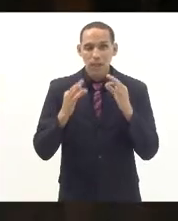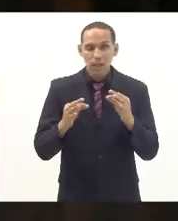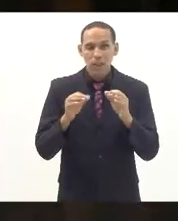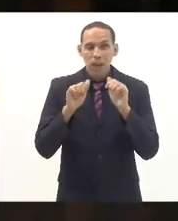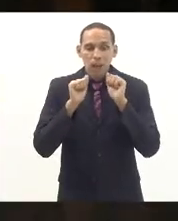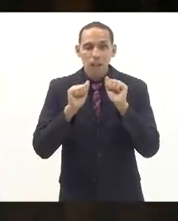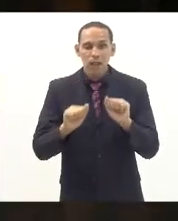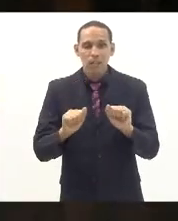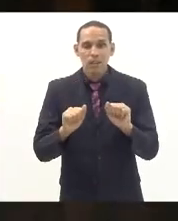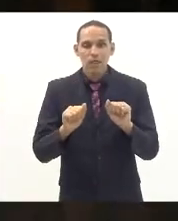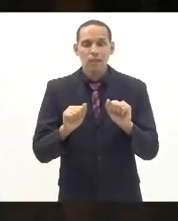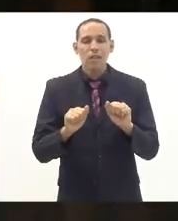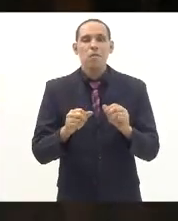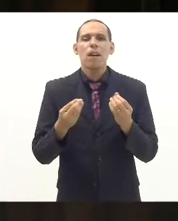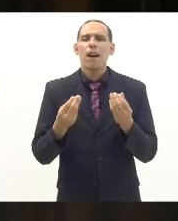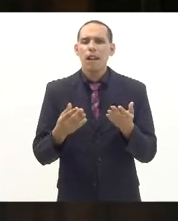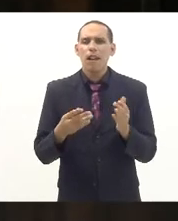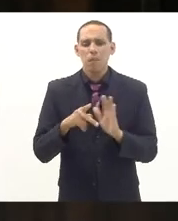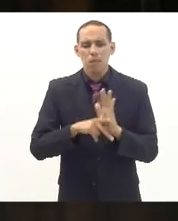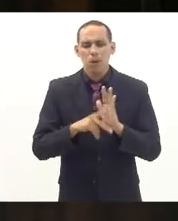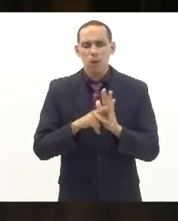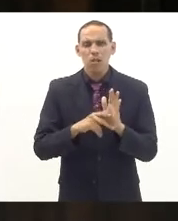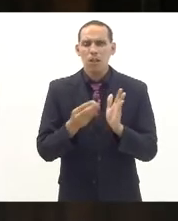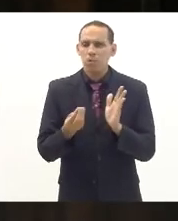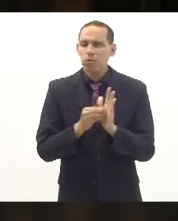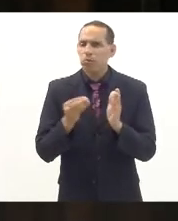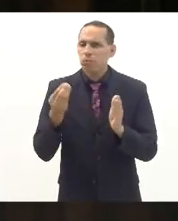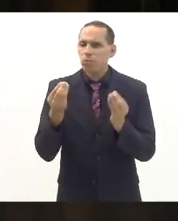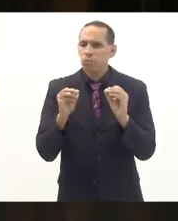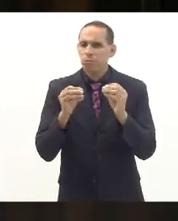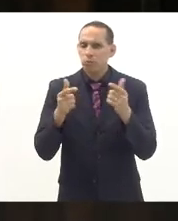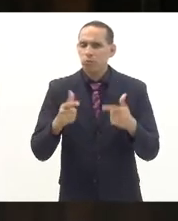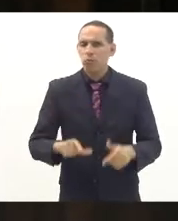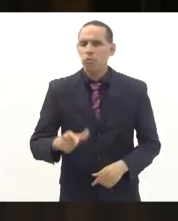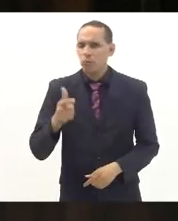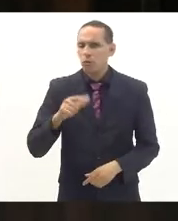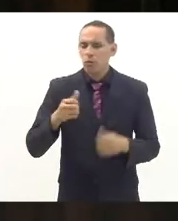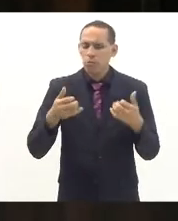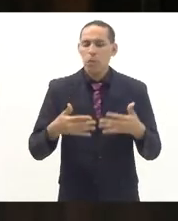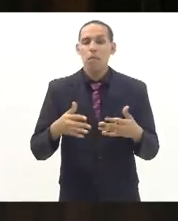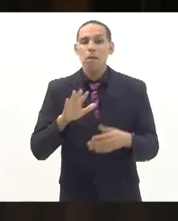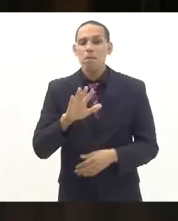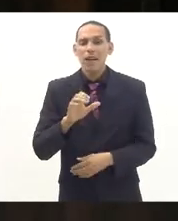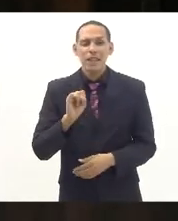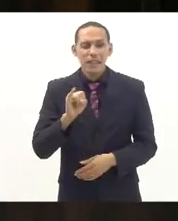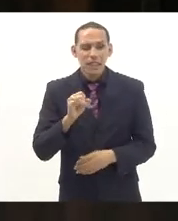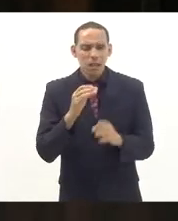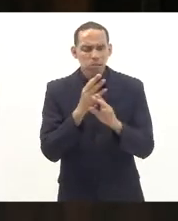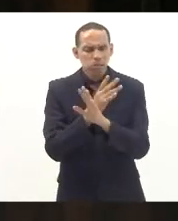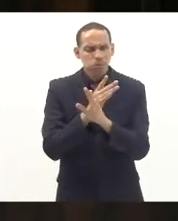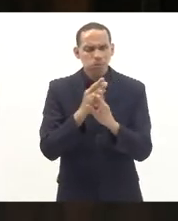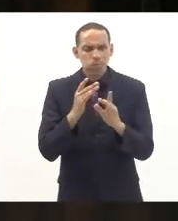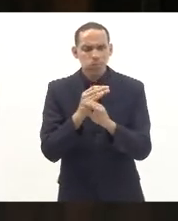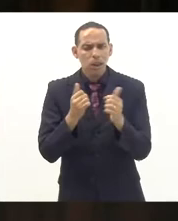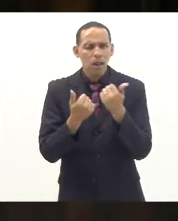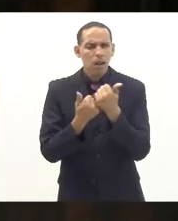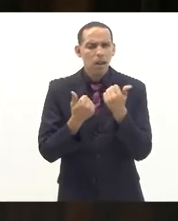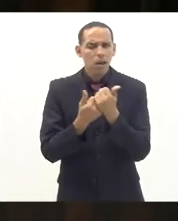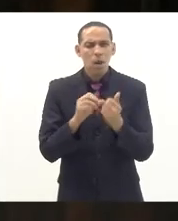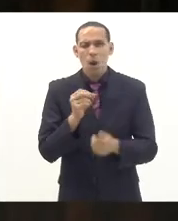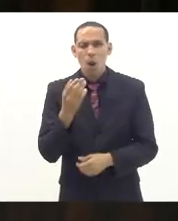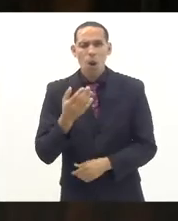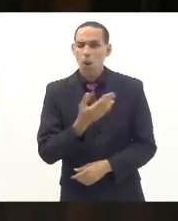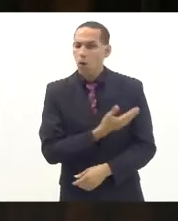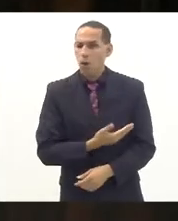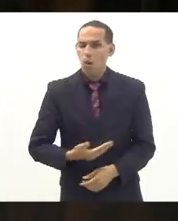assessoria para que possa republicar o projeto agora se tem alguma suspeita em relação à forma do Patrocínio uma forma que o